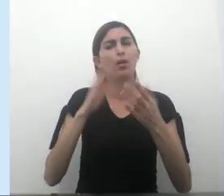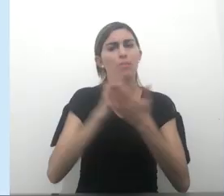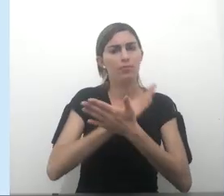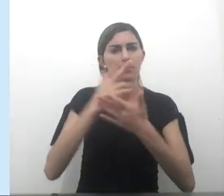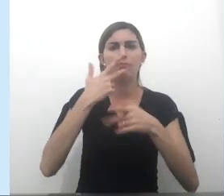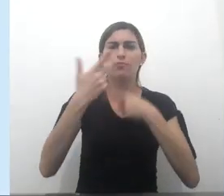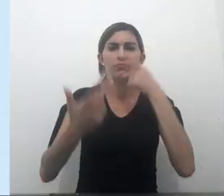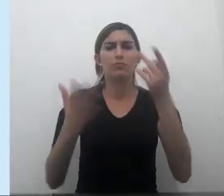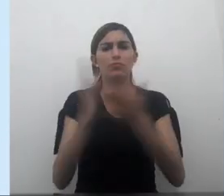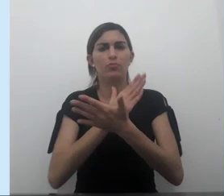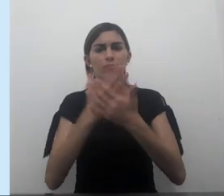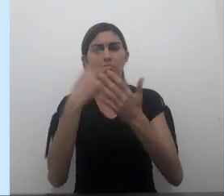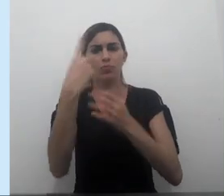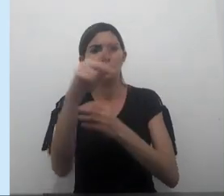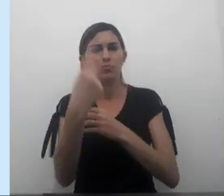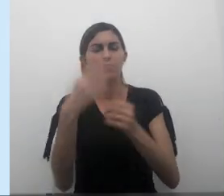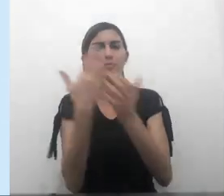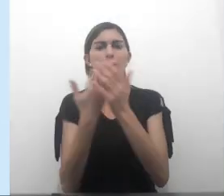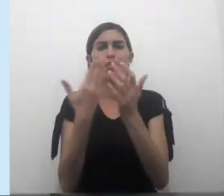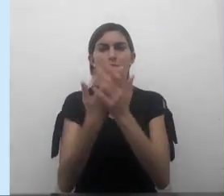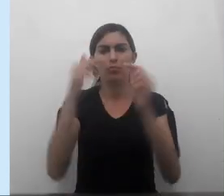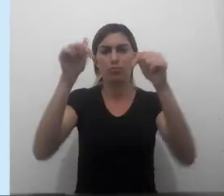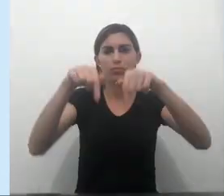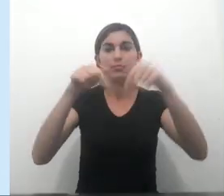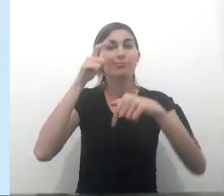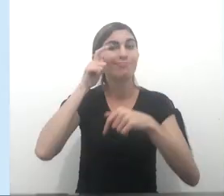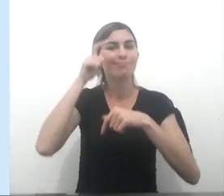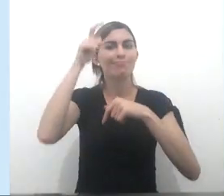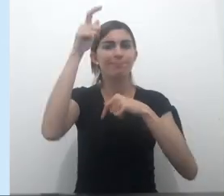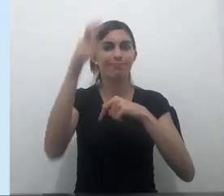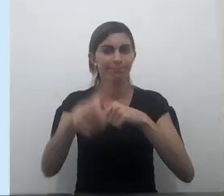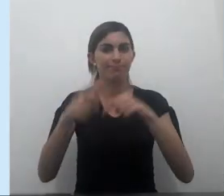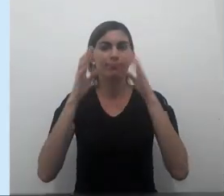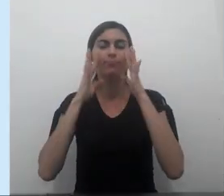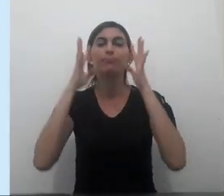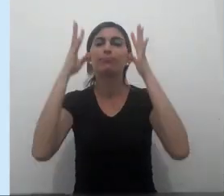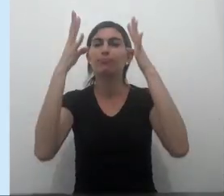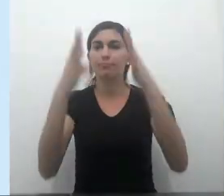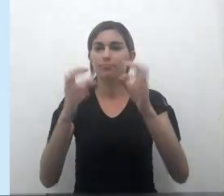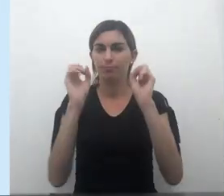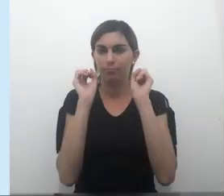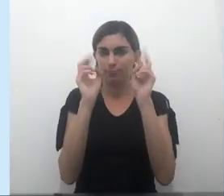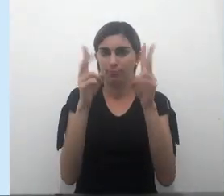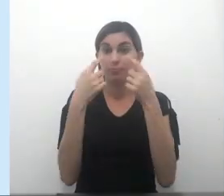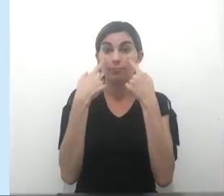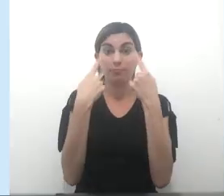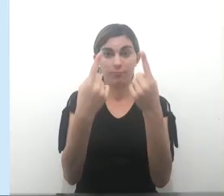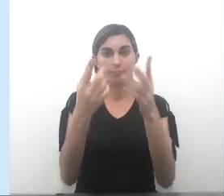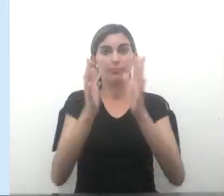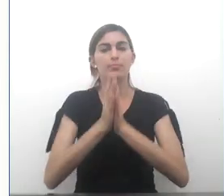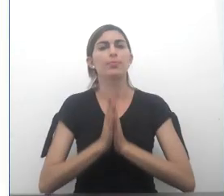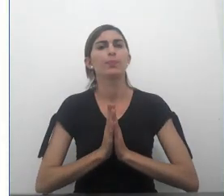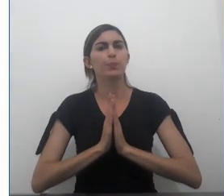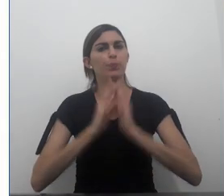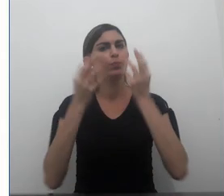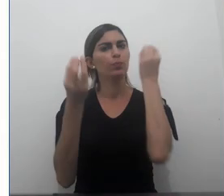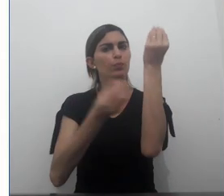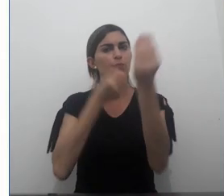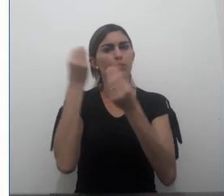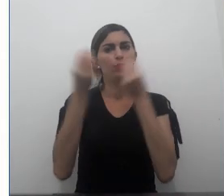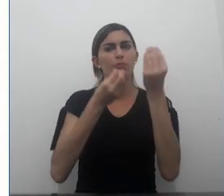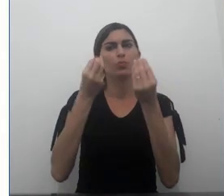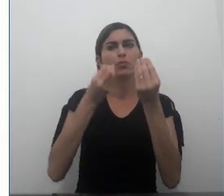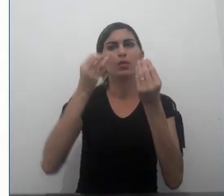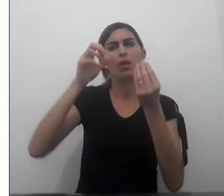alguns deles, tá, nessa aula de hoje. É interessante que você preste bastante atenção, ok? Observa na tela mais uma vez. Vamos começar